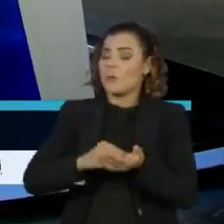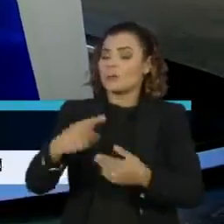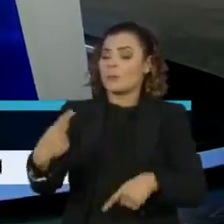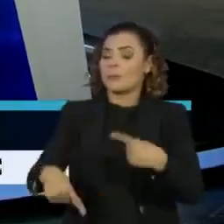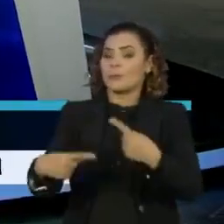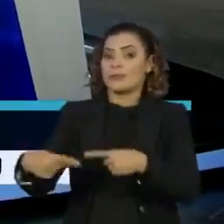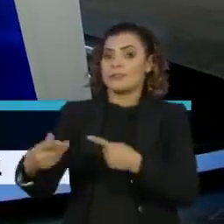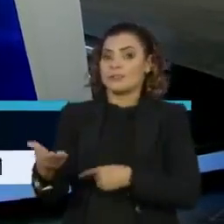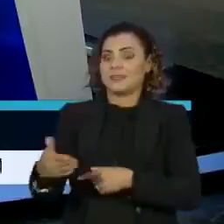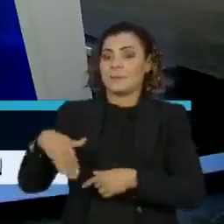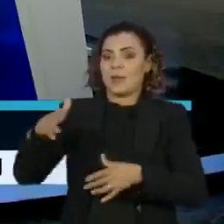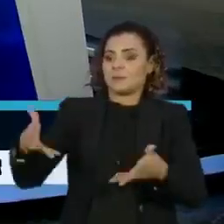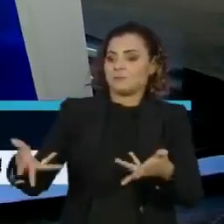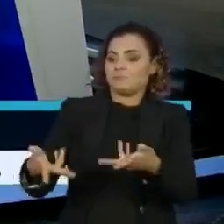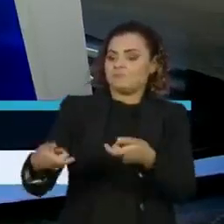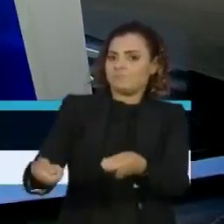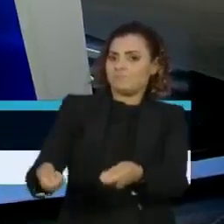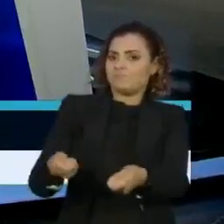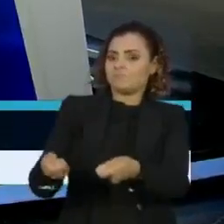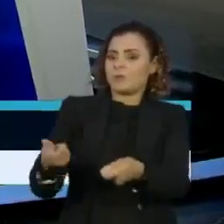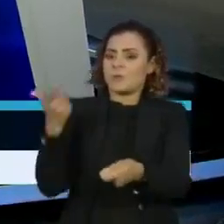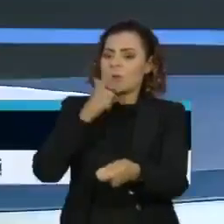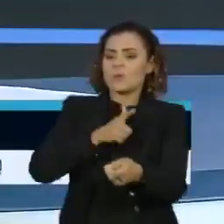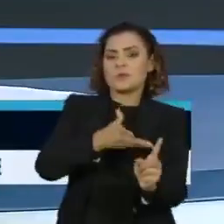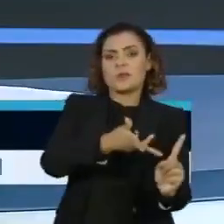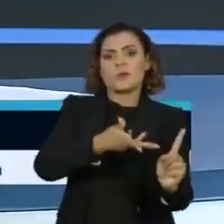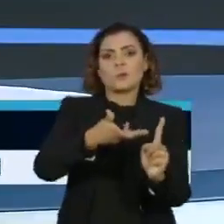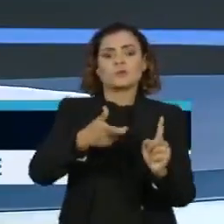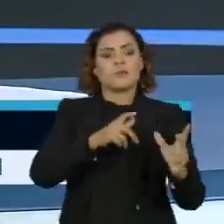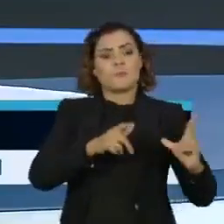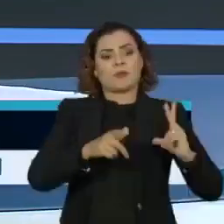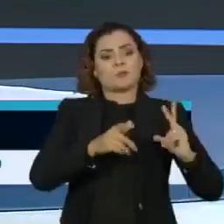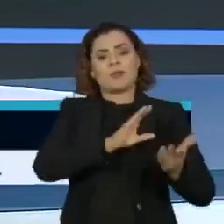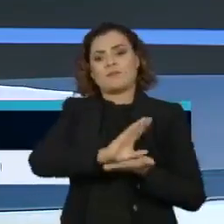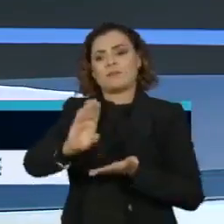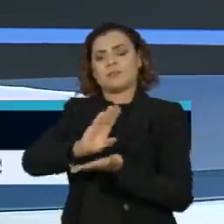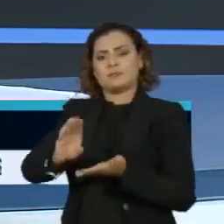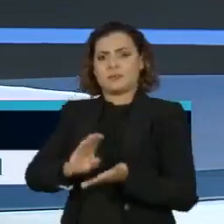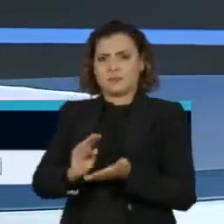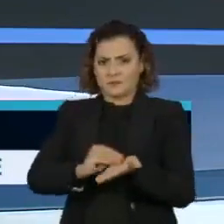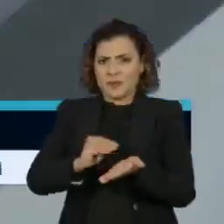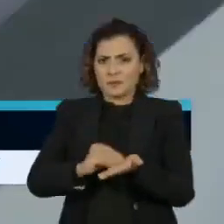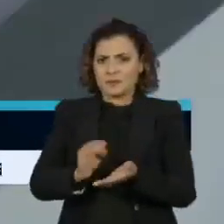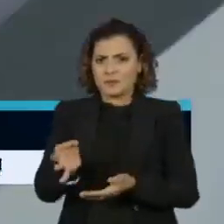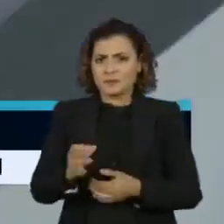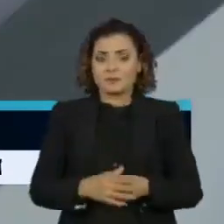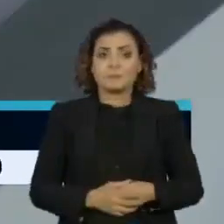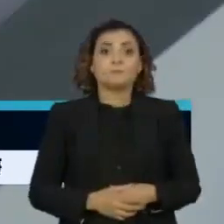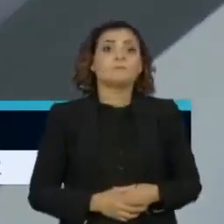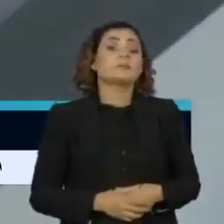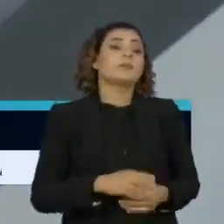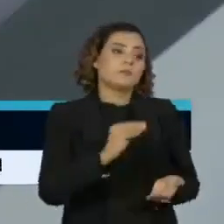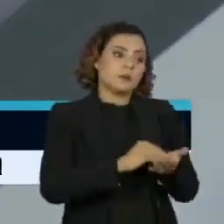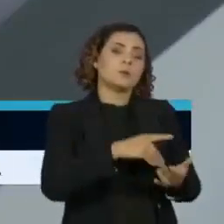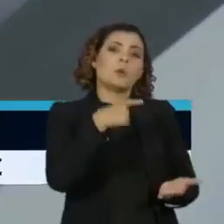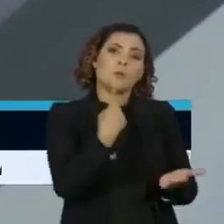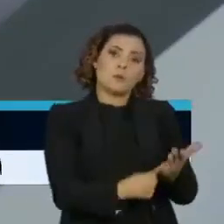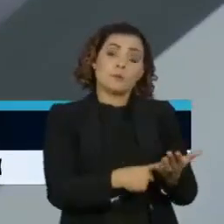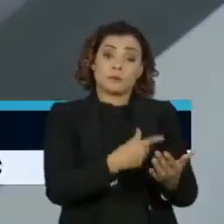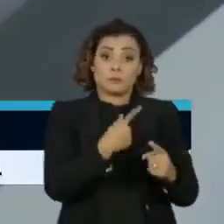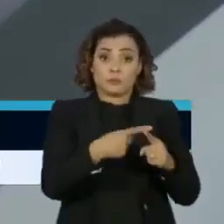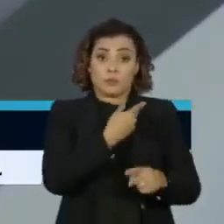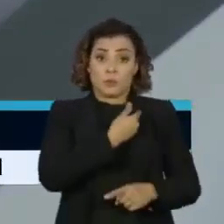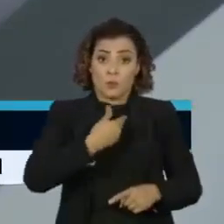políticas mais arrojadas para conquistar esse tipo de investimento, que é o que você está falando. Falta um comprometimento. O